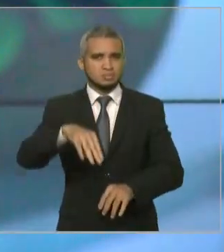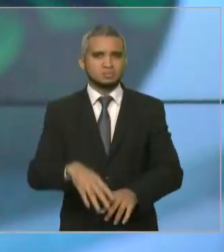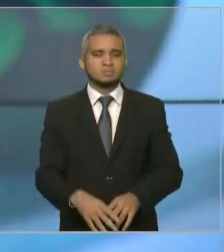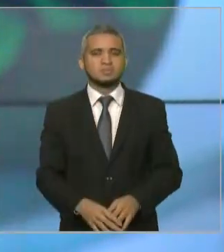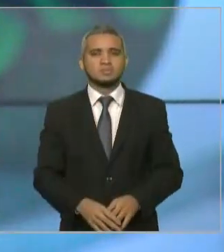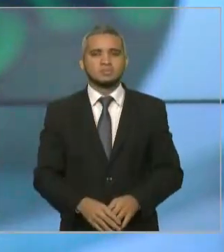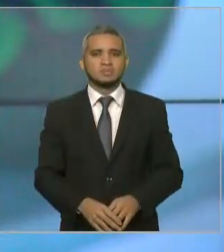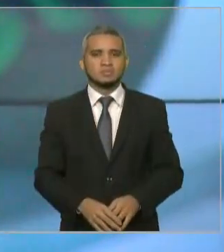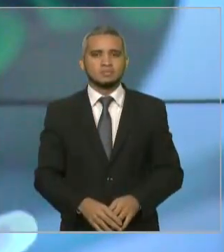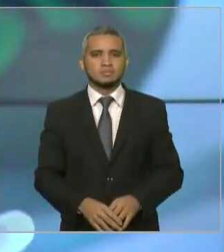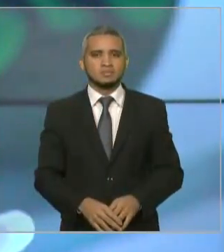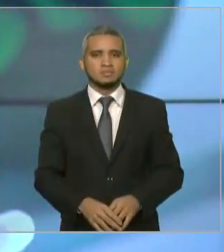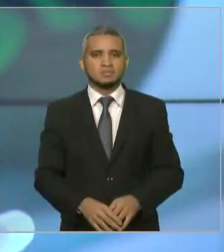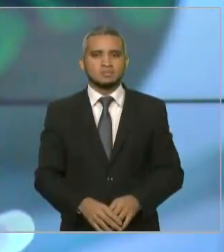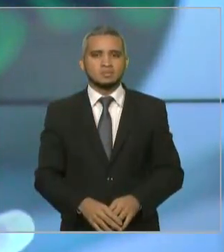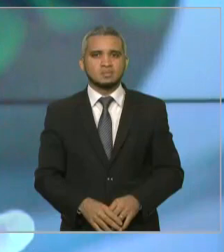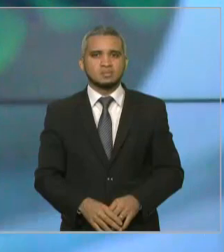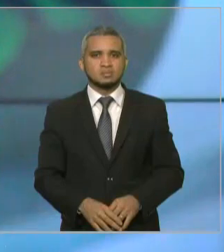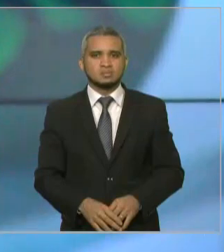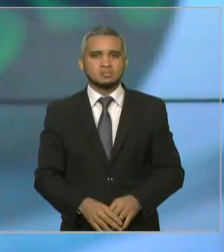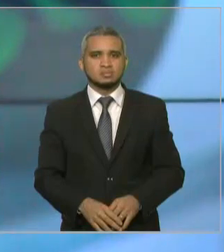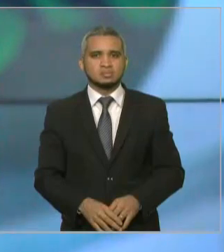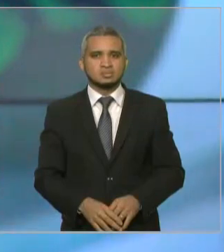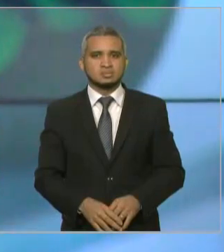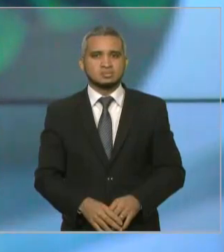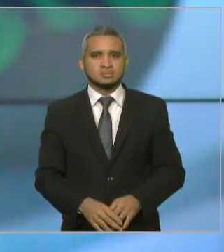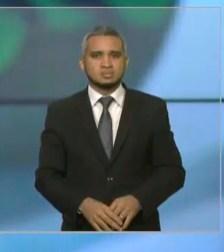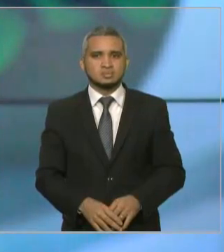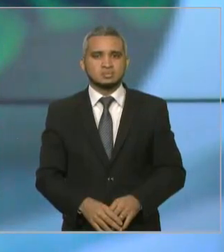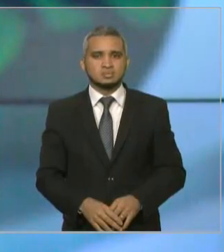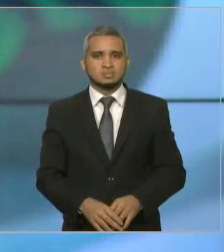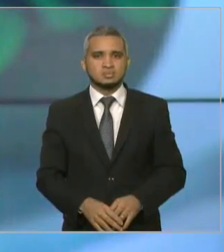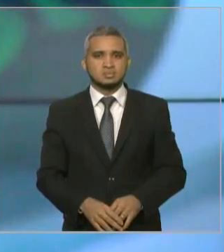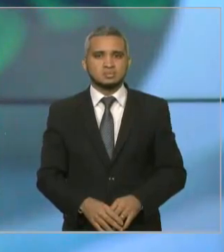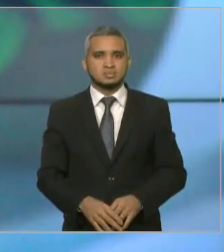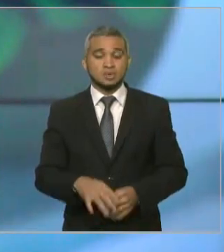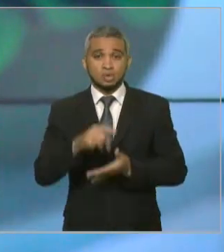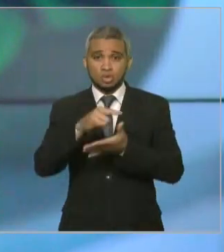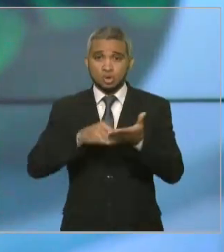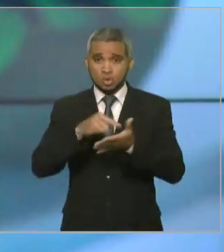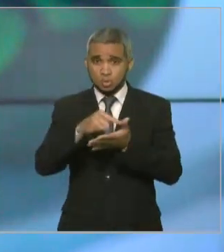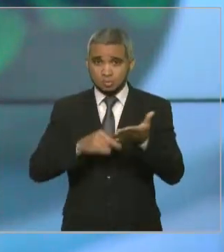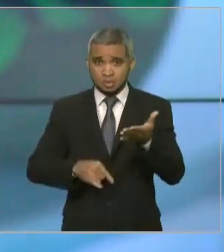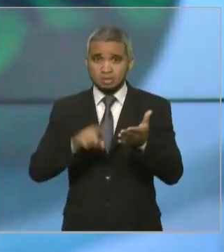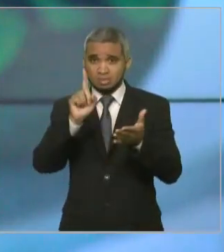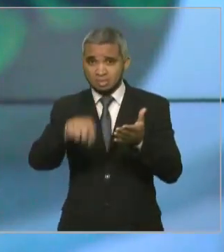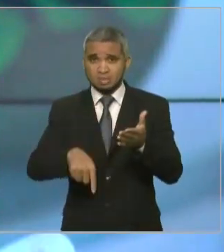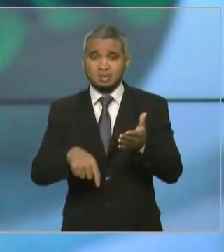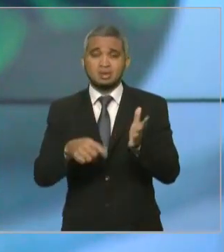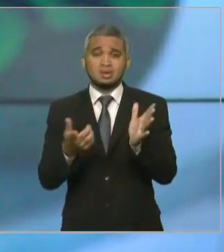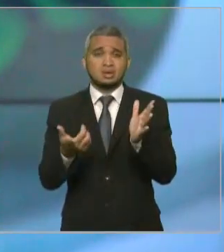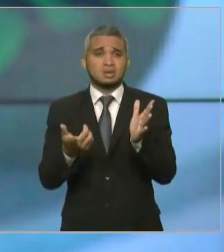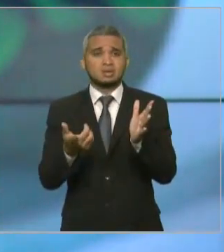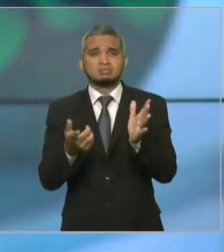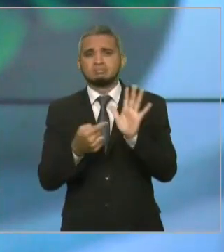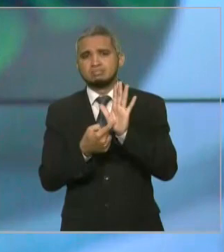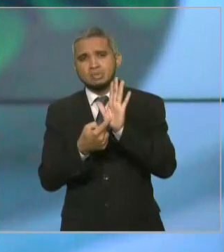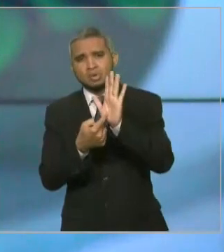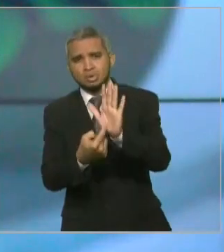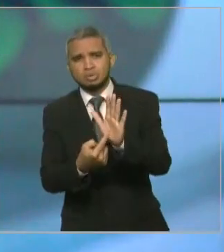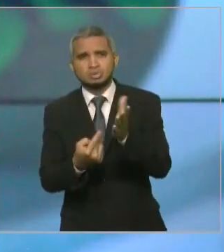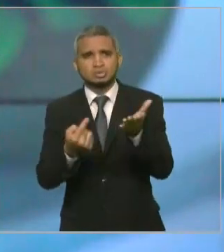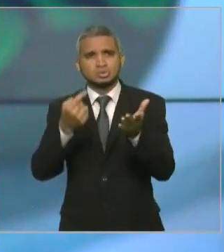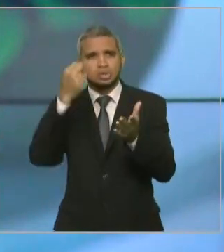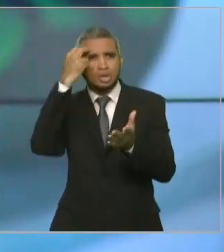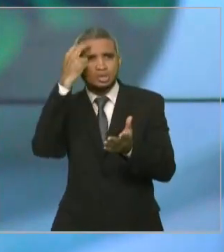né, que podem reconstruir, né, a própria história